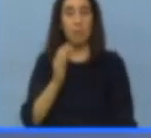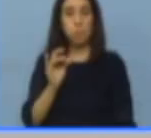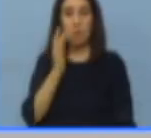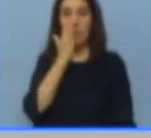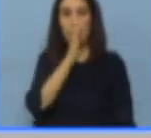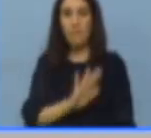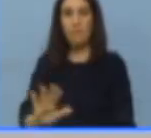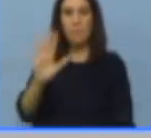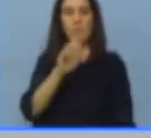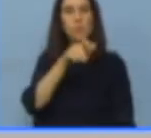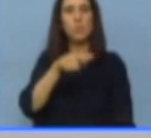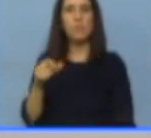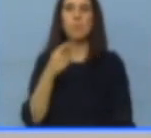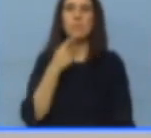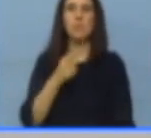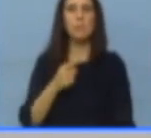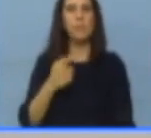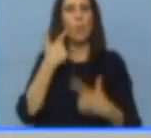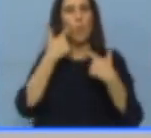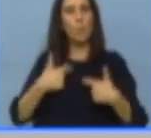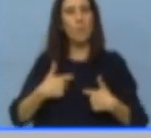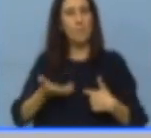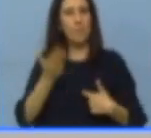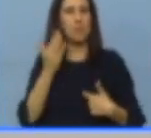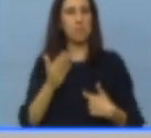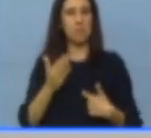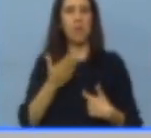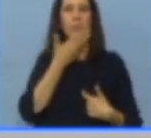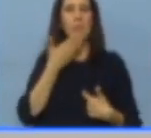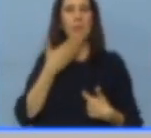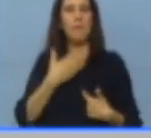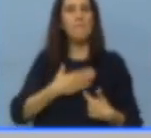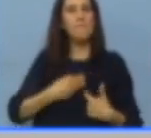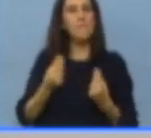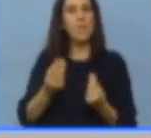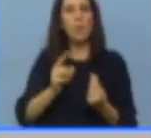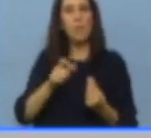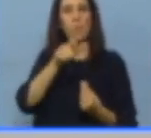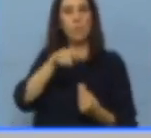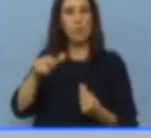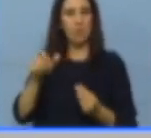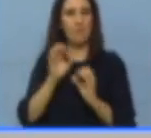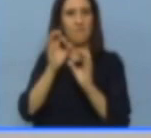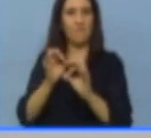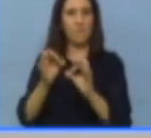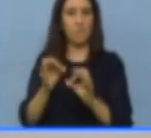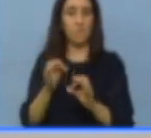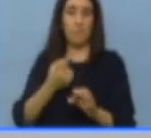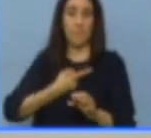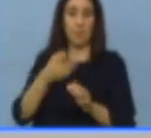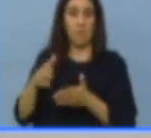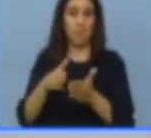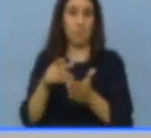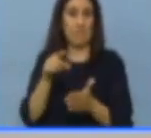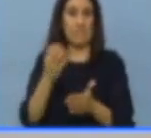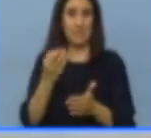mais, são mais humanas, gostam mais, não tanto da eficiência, mas a humanidade. E nós estamos aqui por este caminho, porque é por